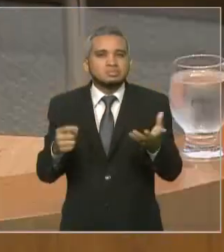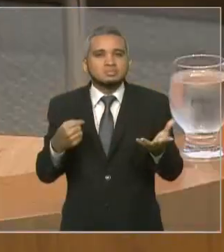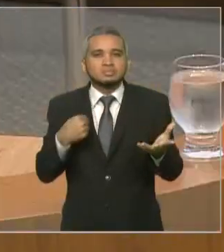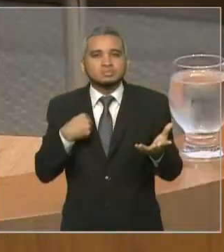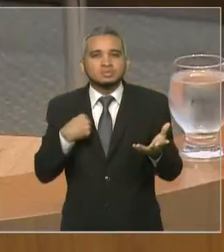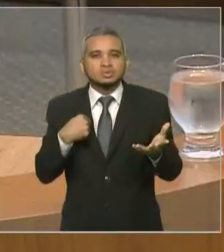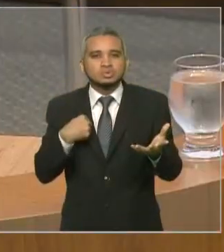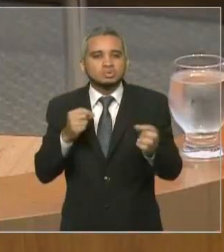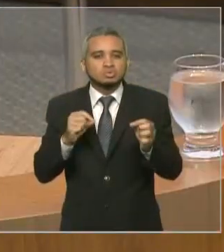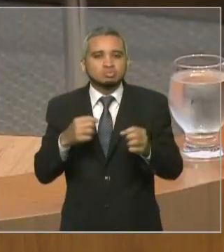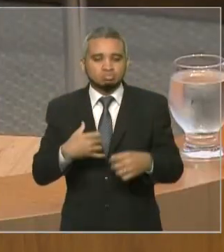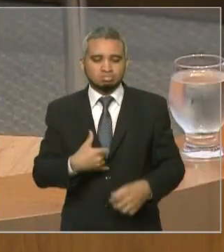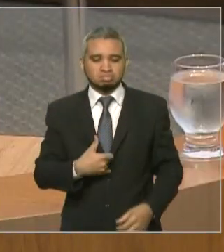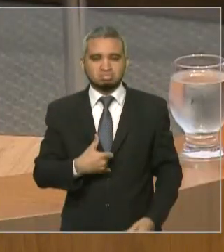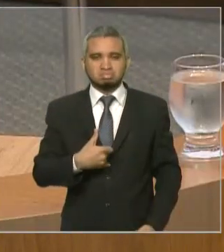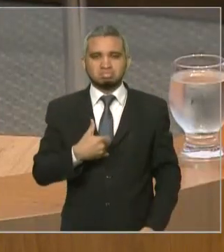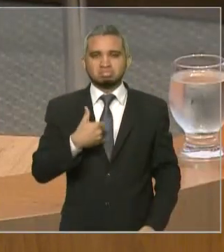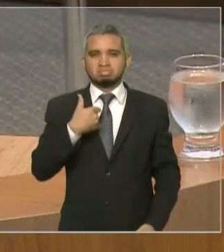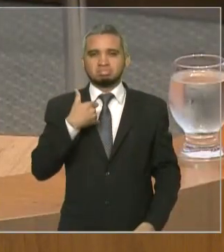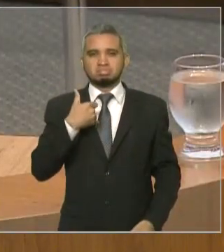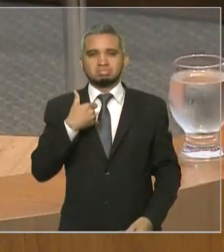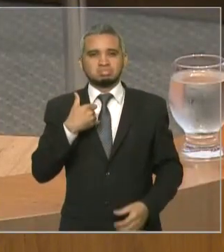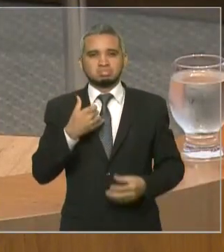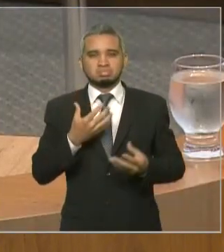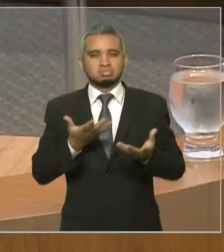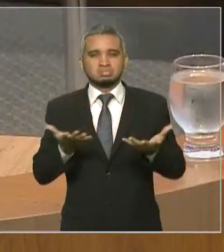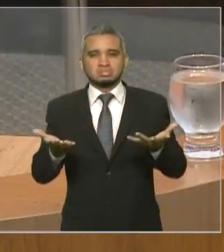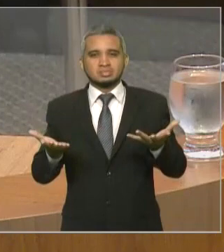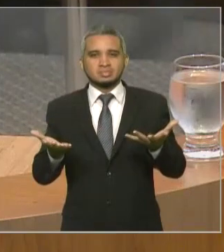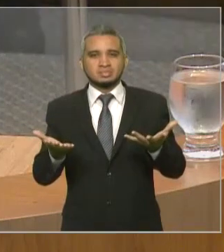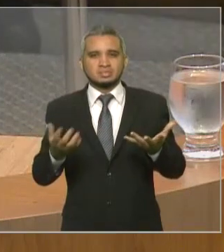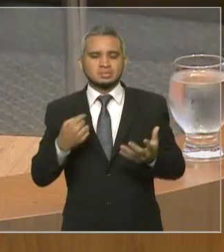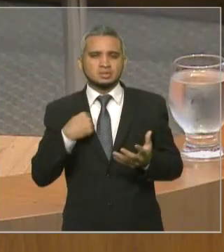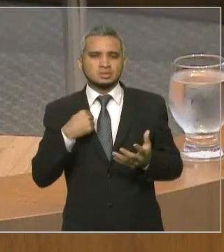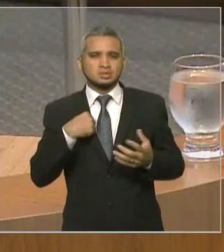massageando meu ego, eu remorso,